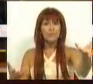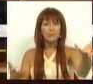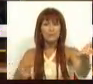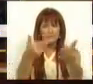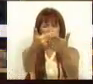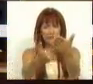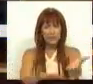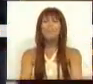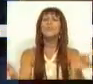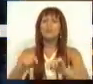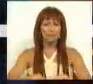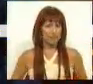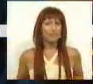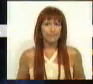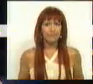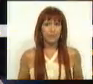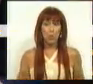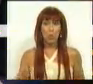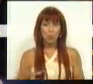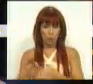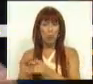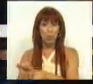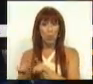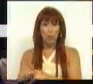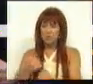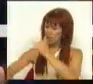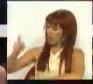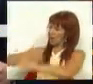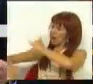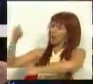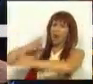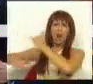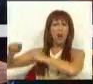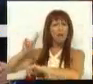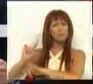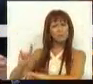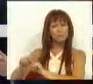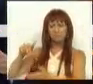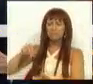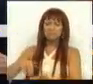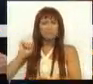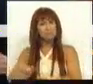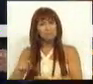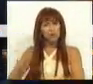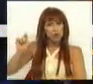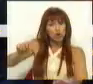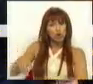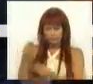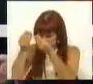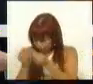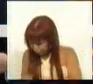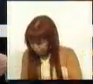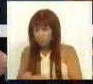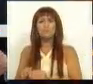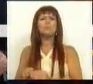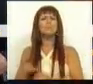referidas. Também, ao que diz respeito ao retrocesso da posição do juiz de instrução